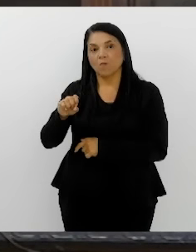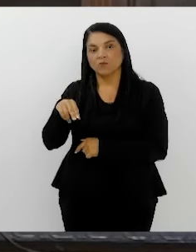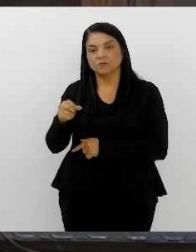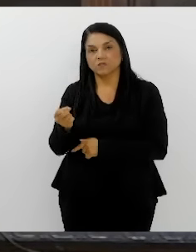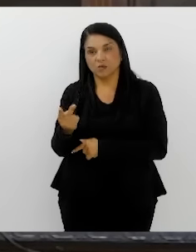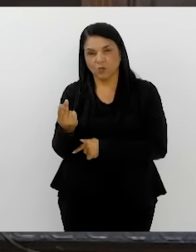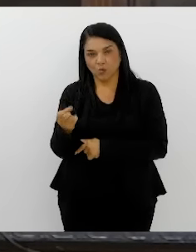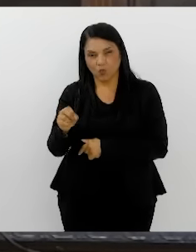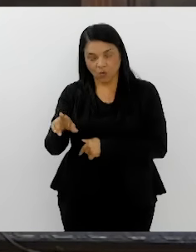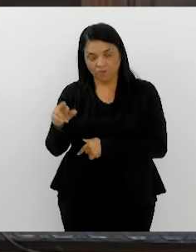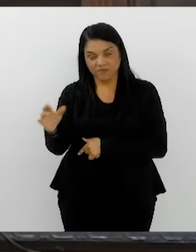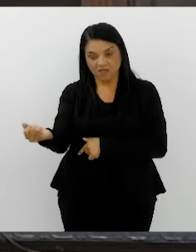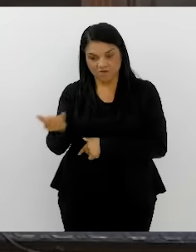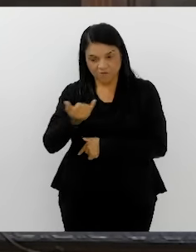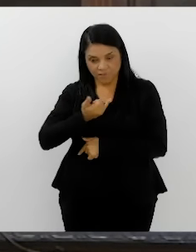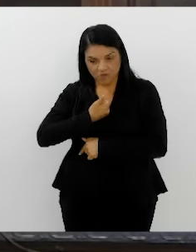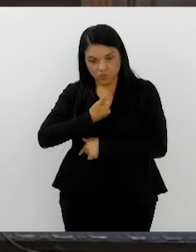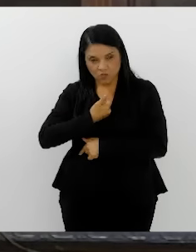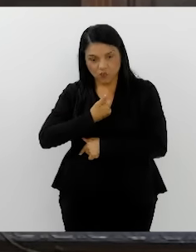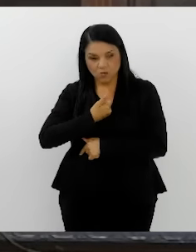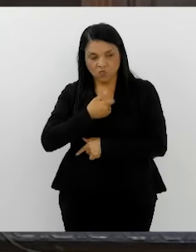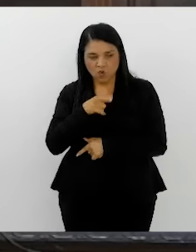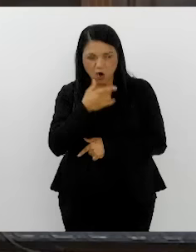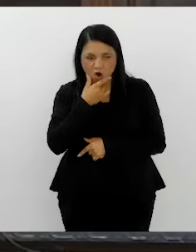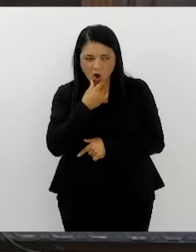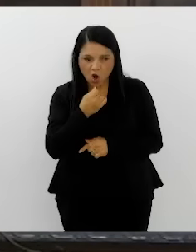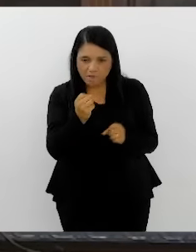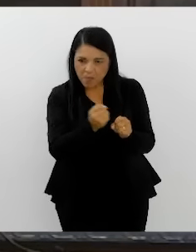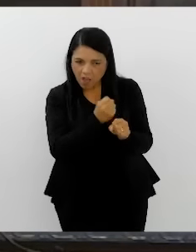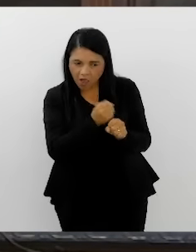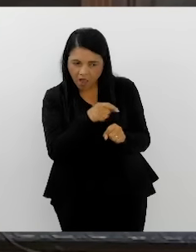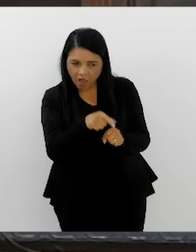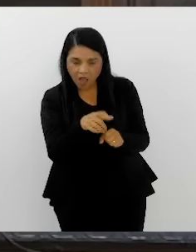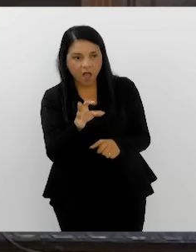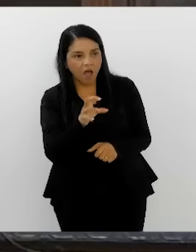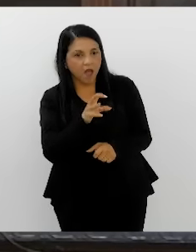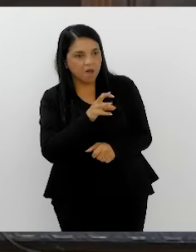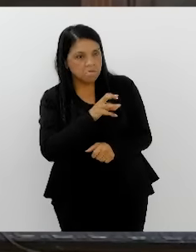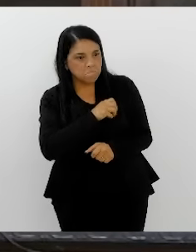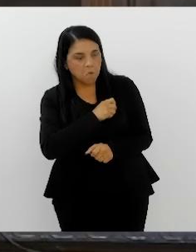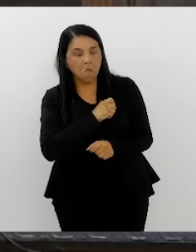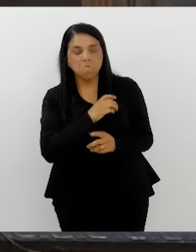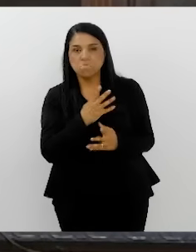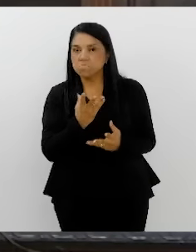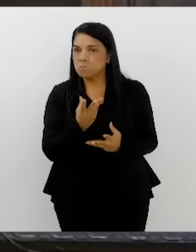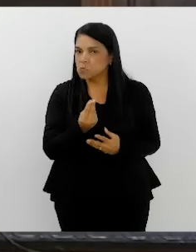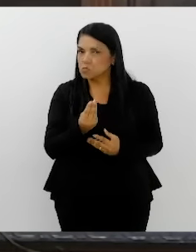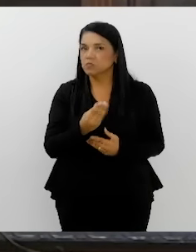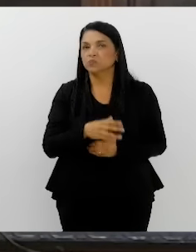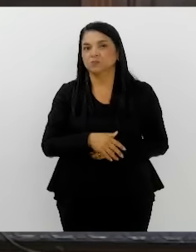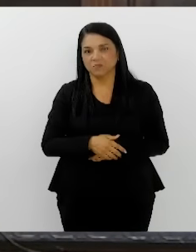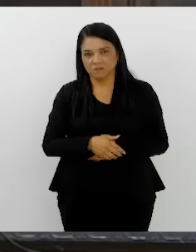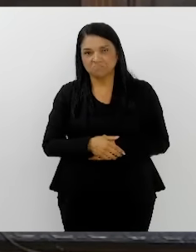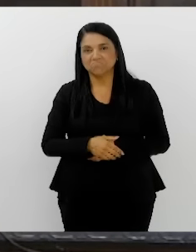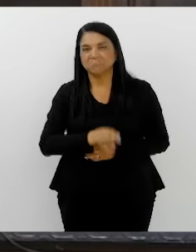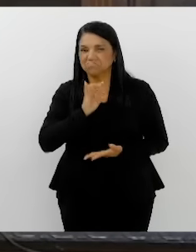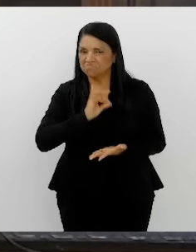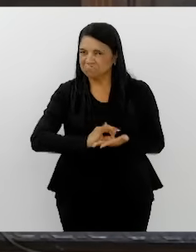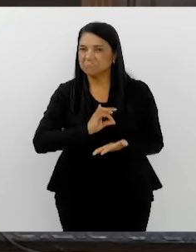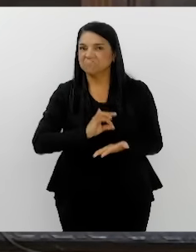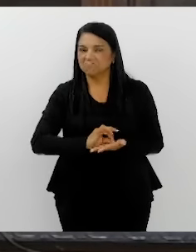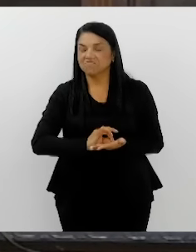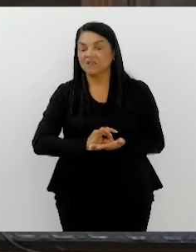agora: um homem, para ter construído isso, tem que amar muito. E é exatamente, deputado, o que ele tem. Ele ama